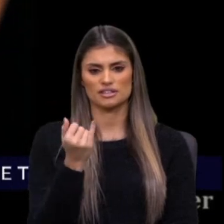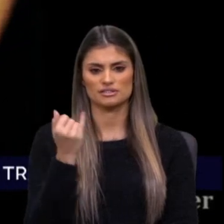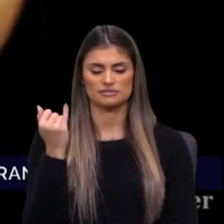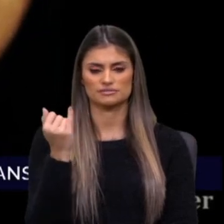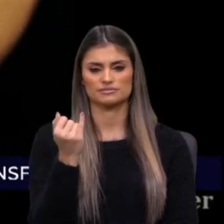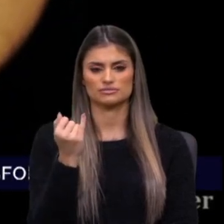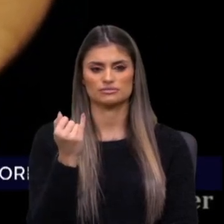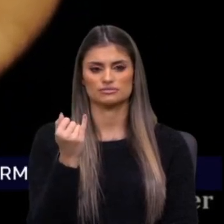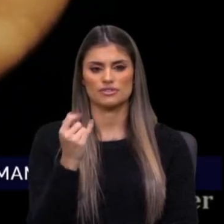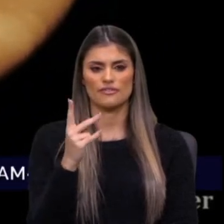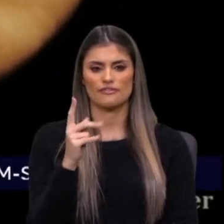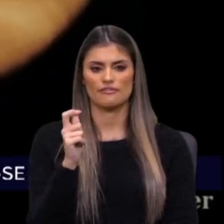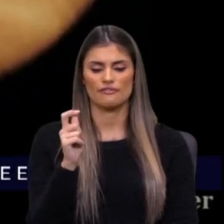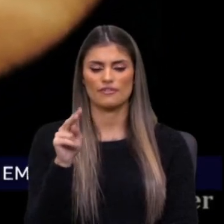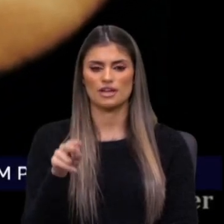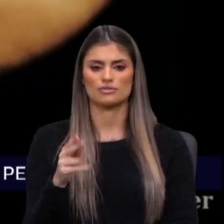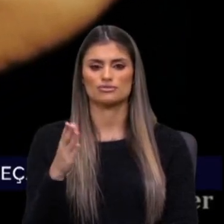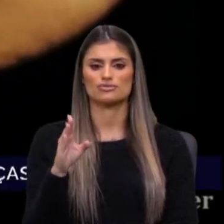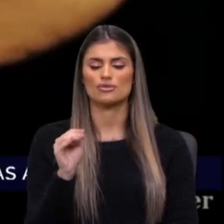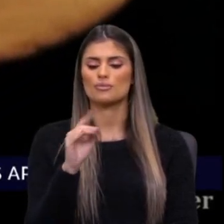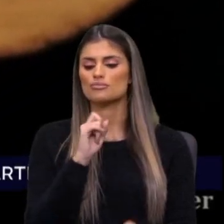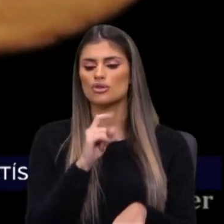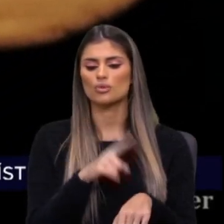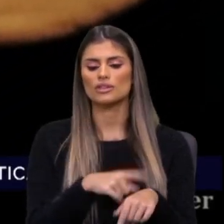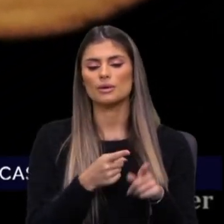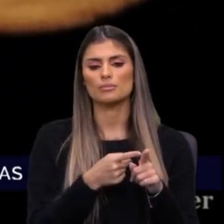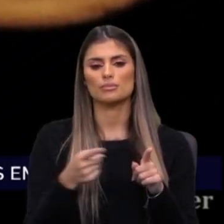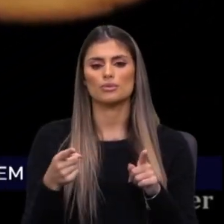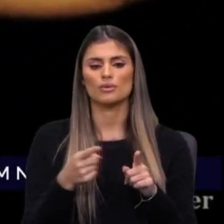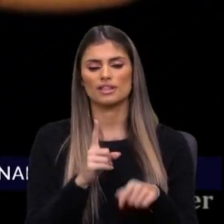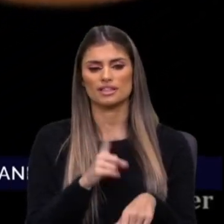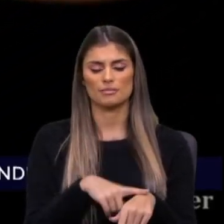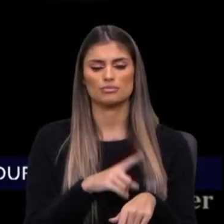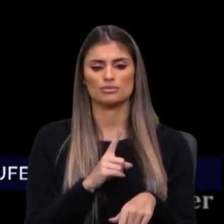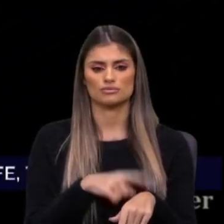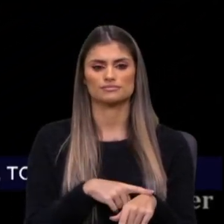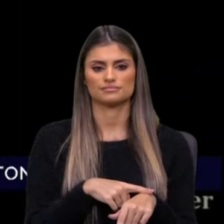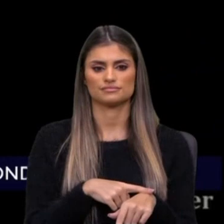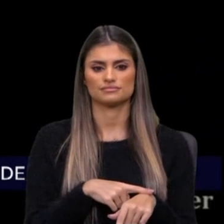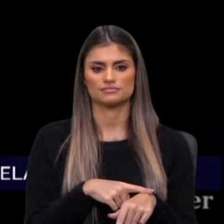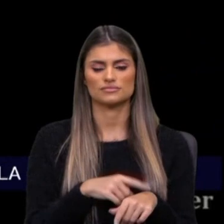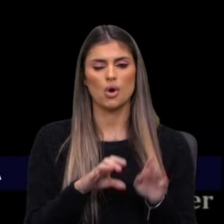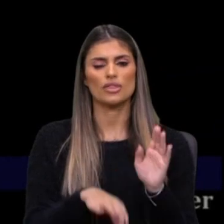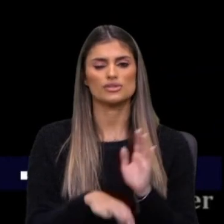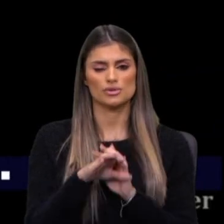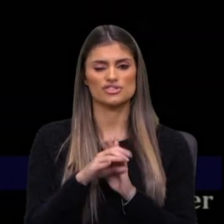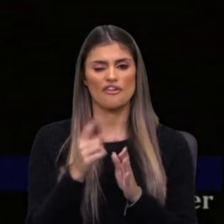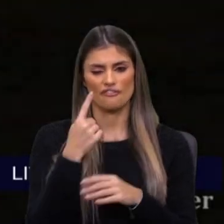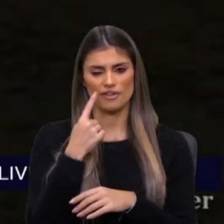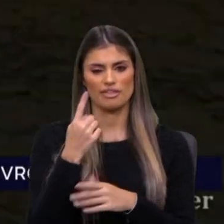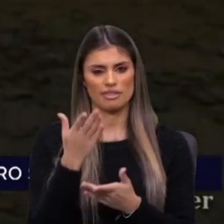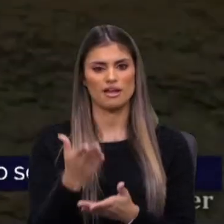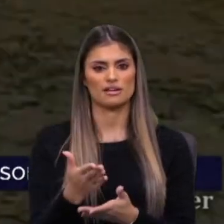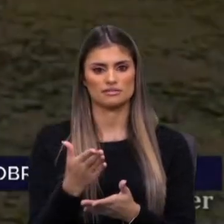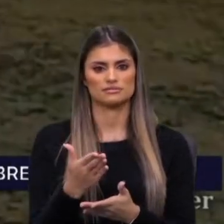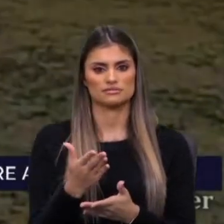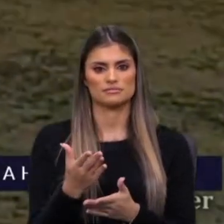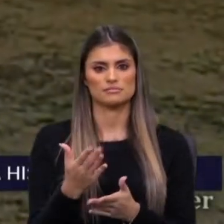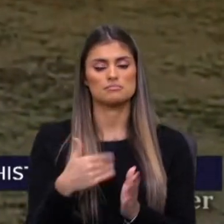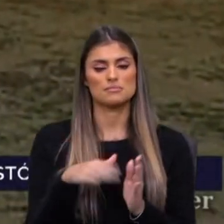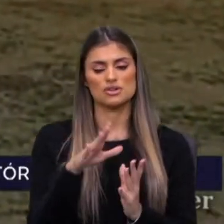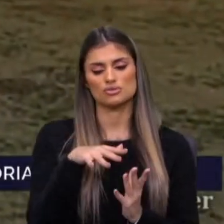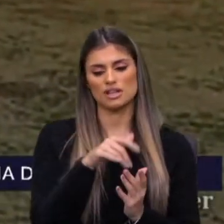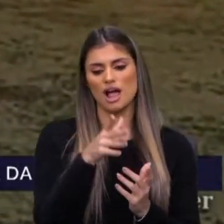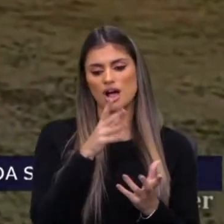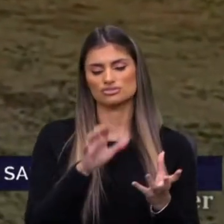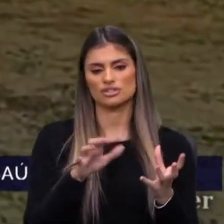ideia que Vênus até pode ter tido um período de tempo em que tinha até condições para ter vida mais depressa do que a Terra. Teve oceanos,